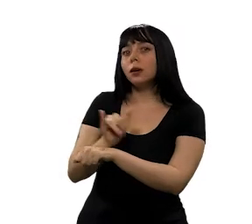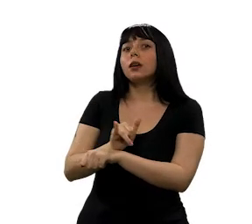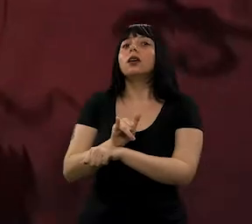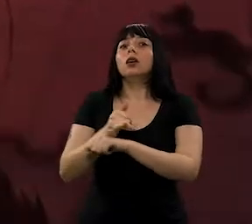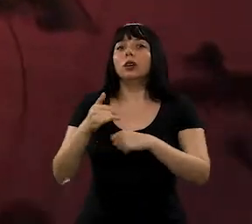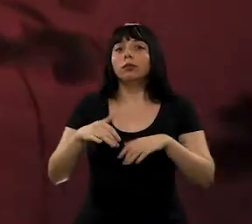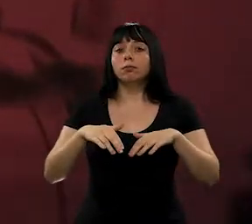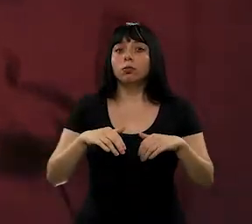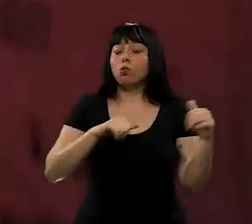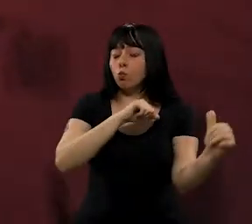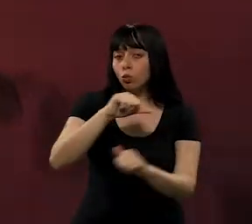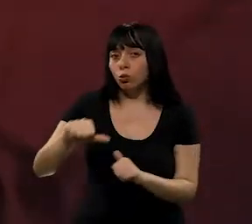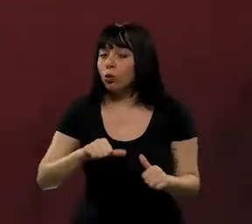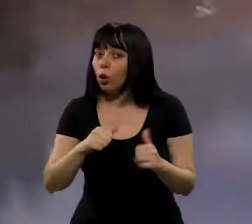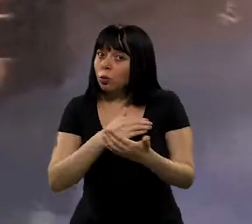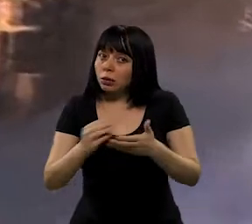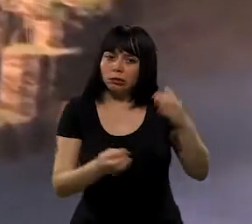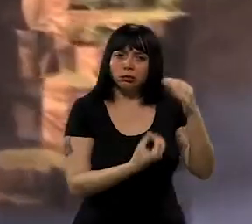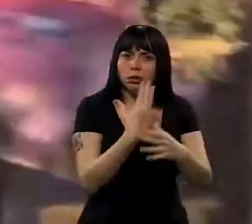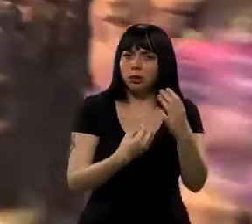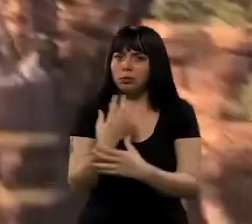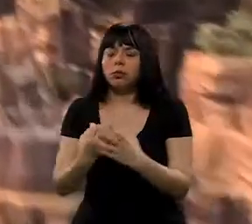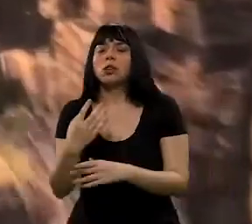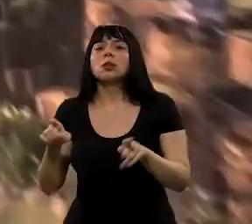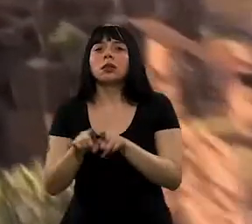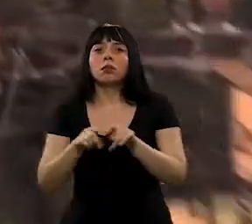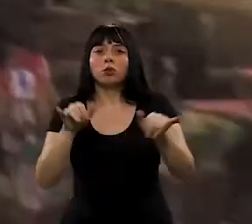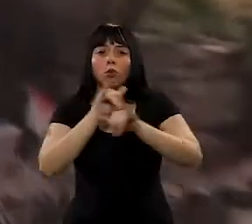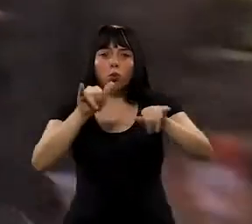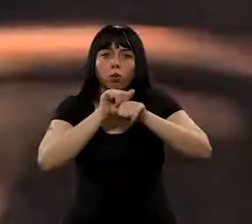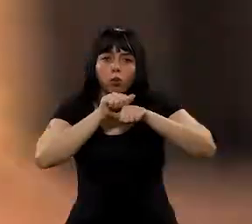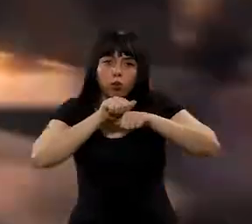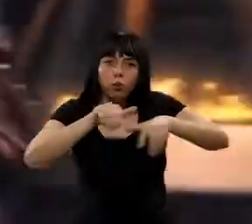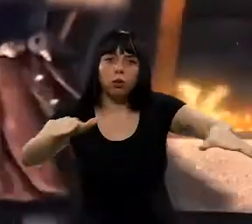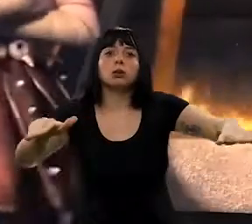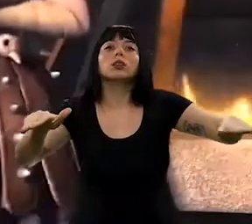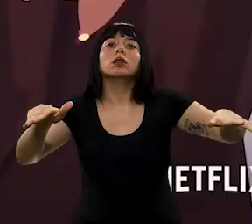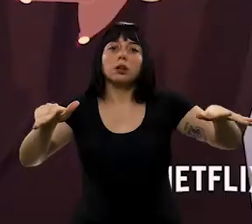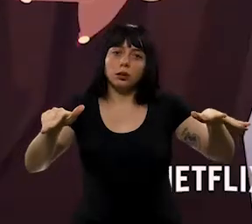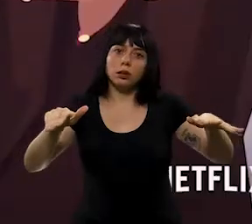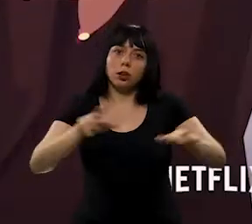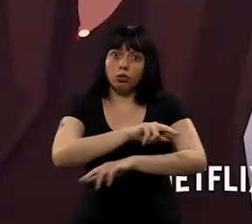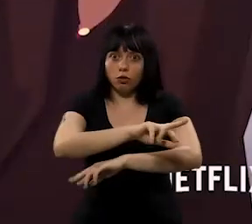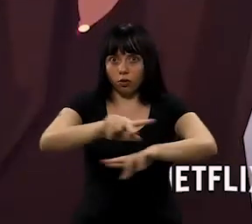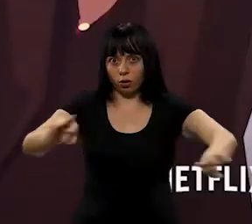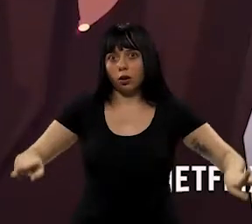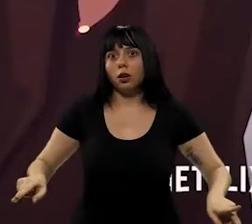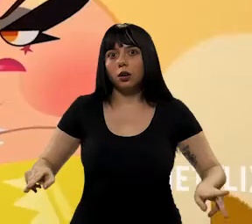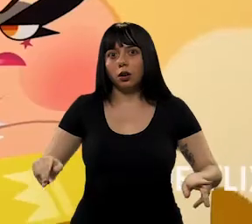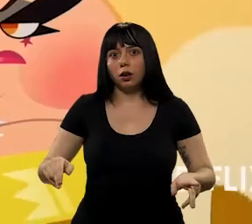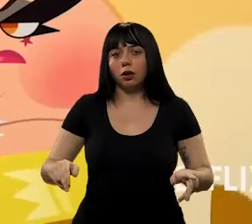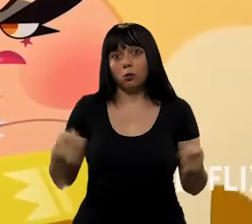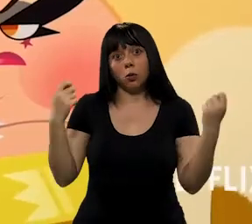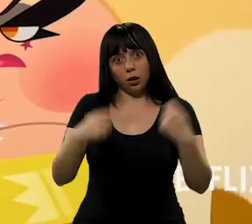YouTube tornaram tanto produção quanto distribuição e acesso algo ainda mais diverso, possibilitando uma abertura para